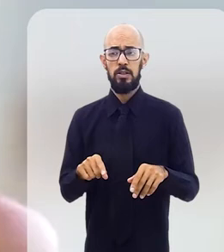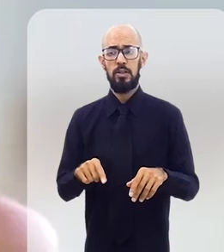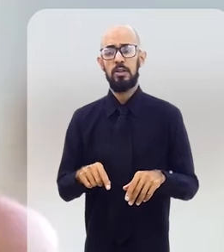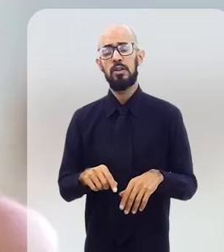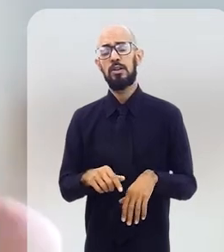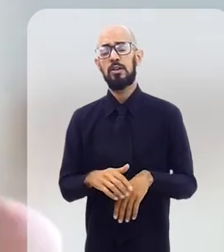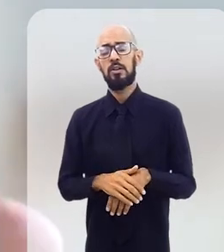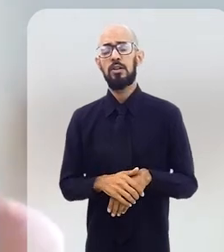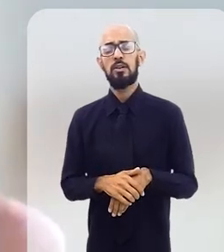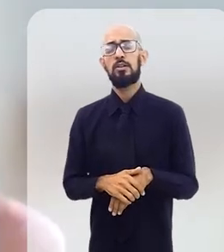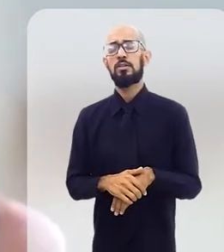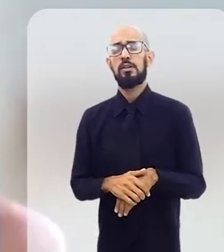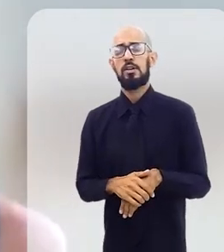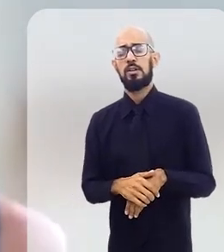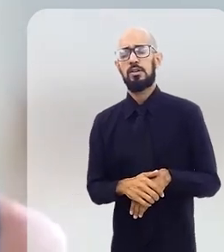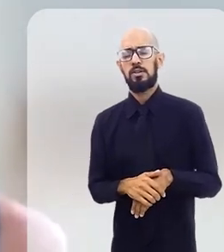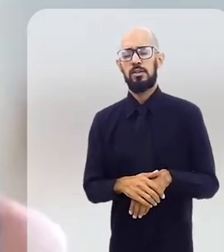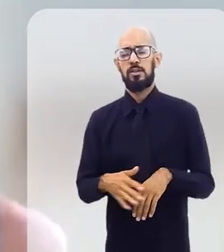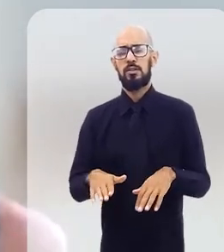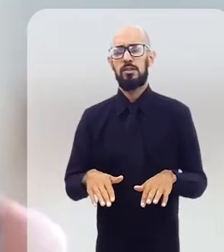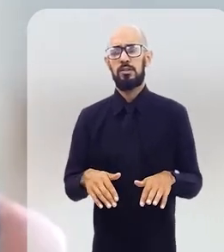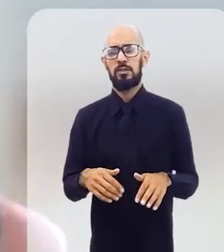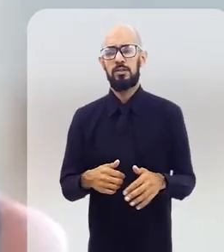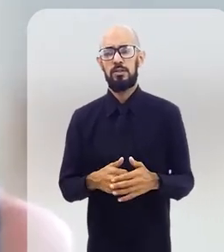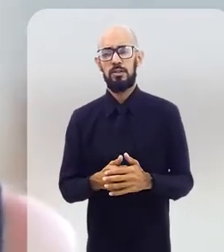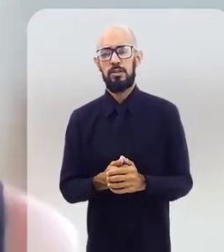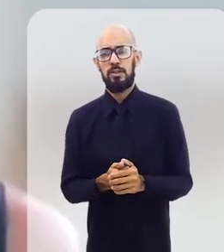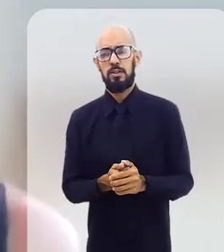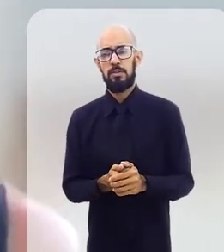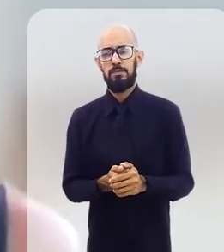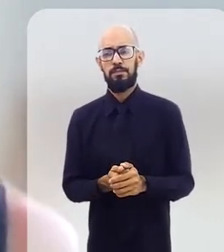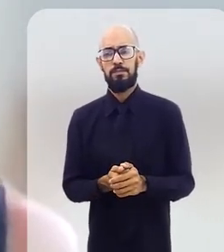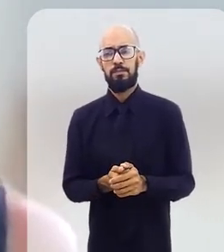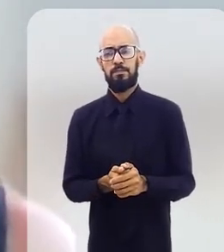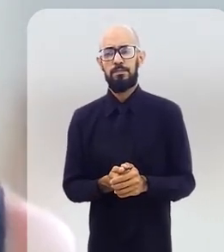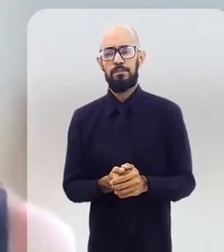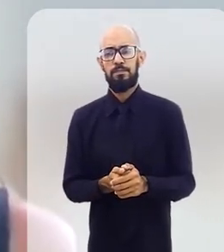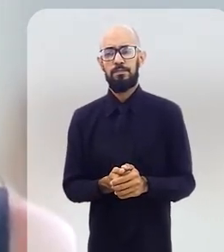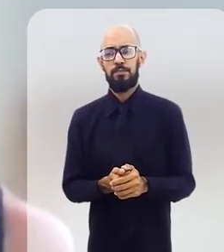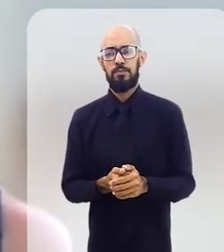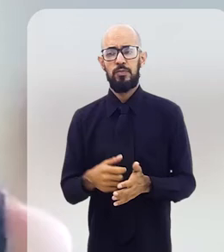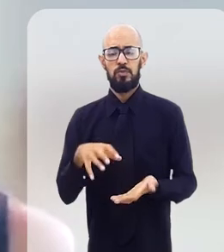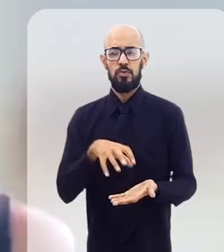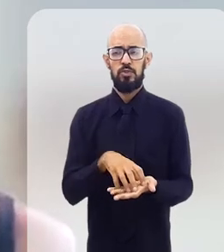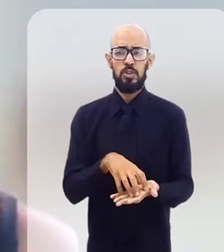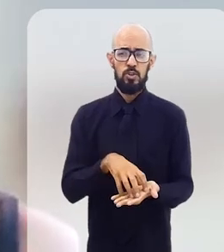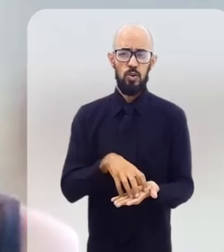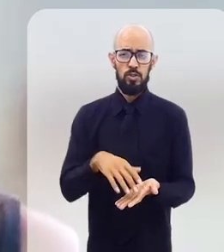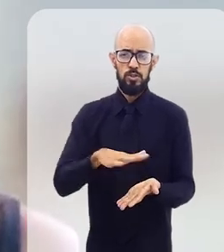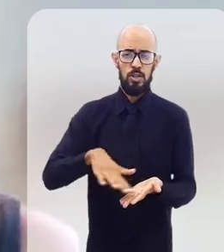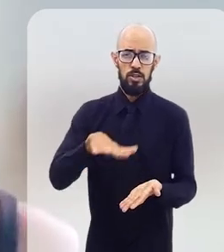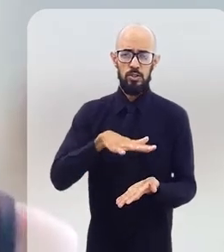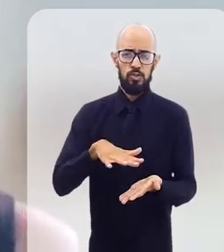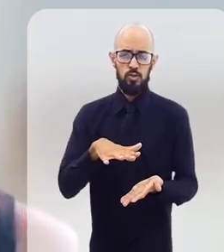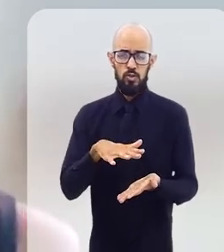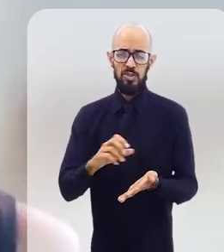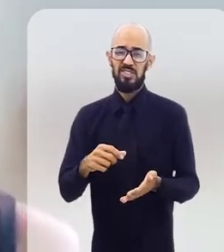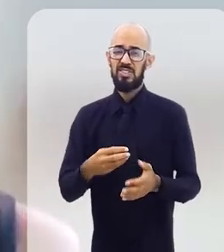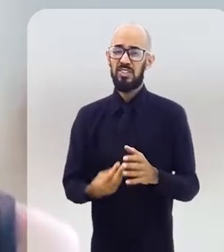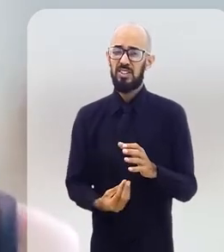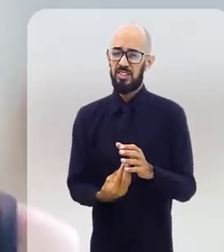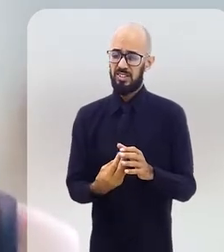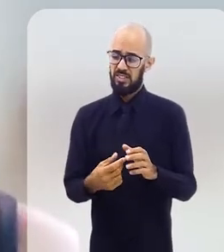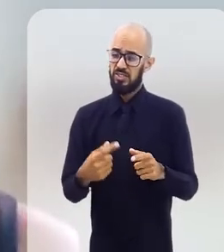na região Serrana, ali na área do Norte do Morro. Foram polos e foram regiões